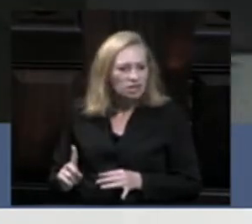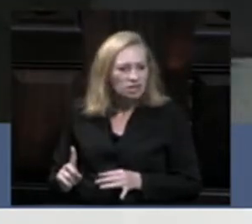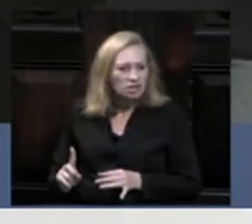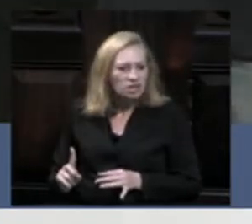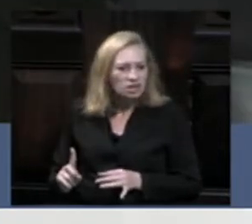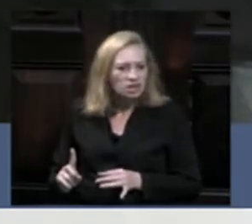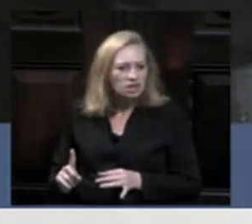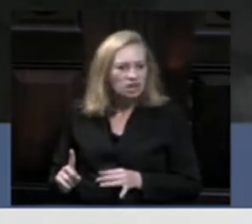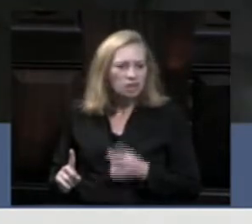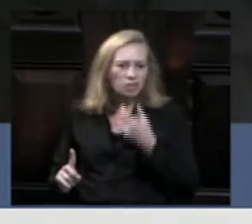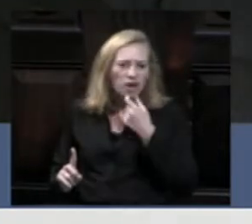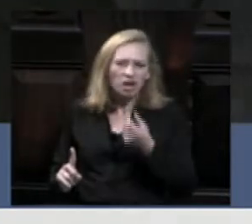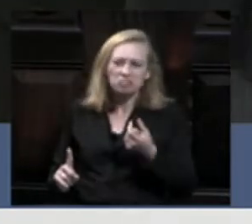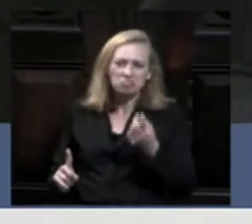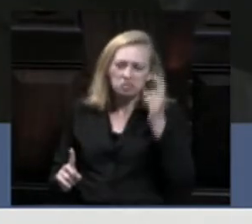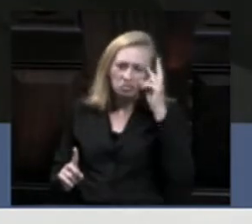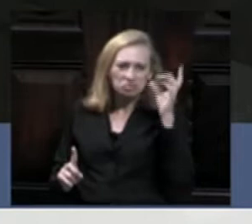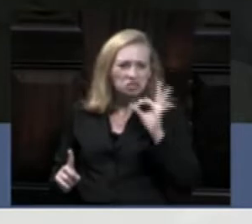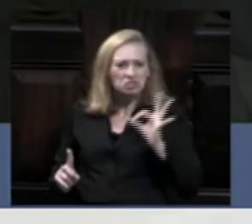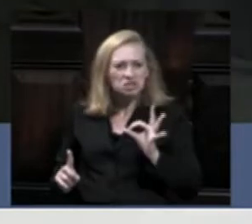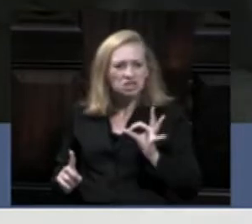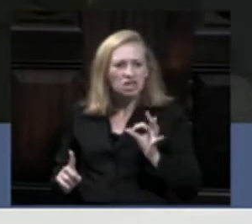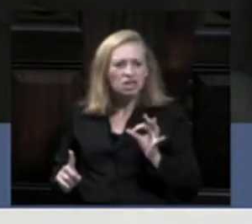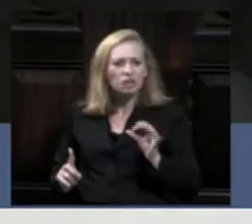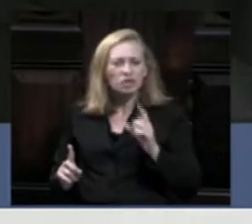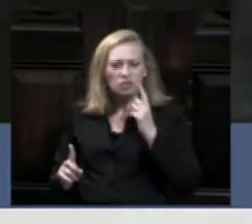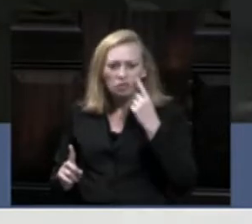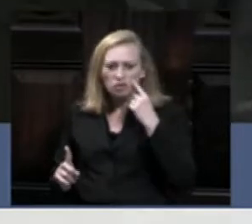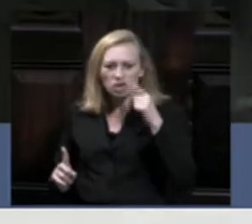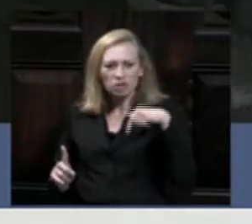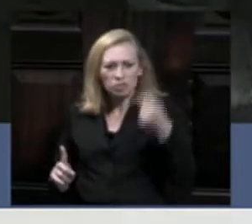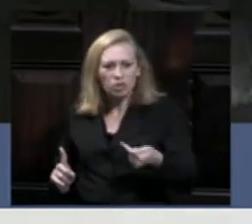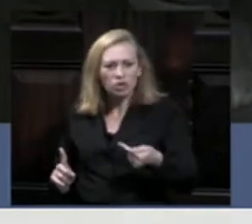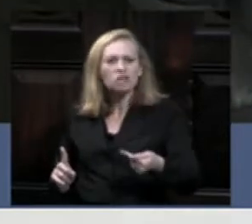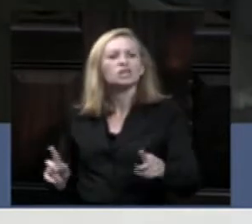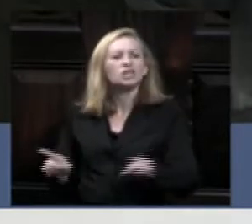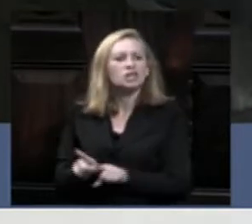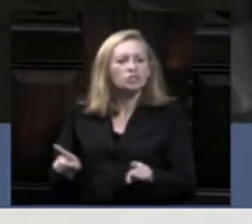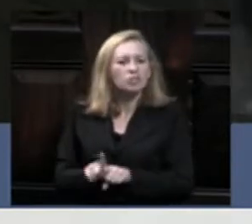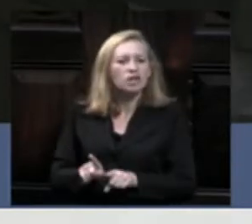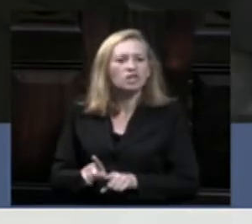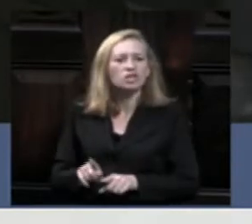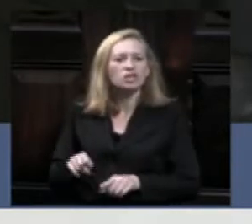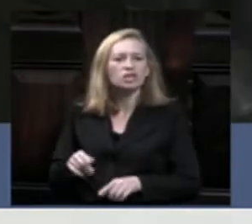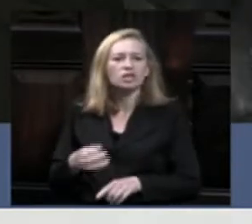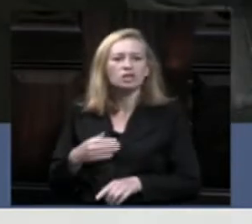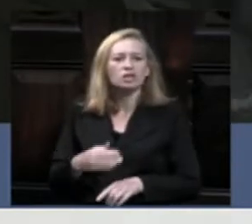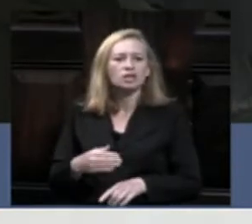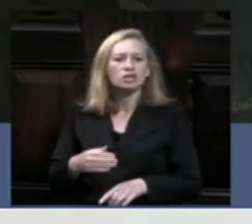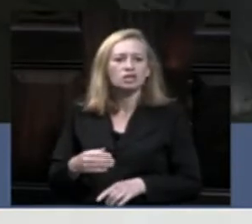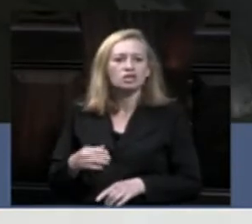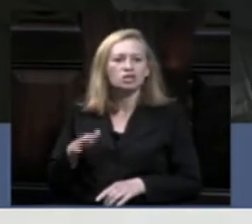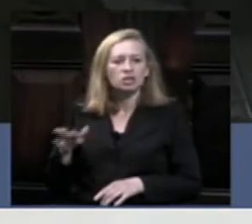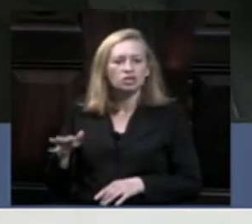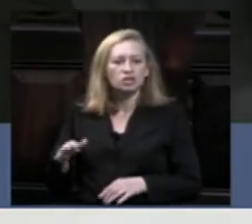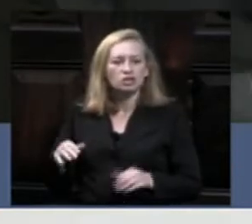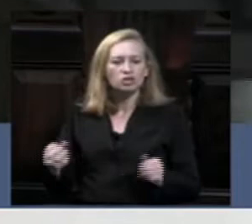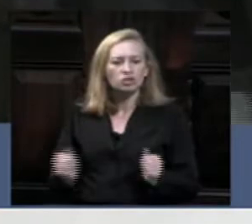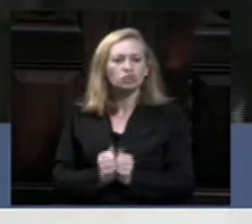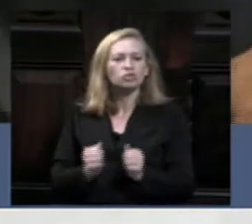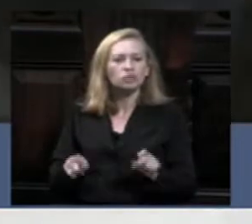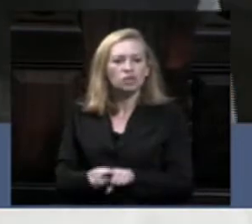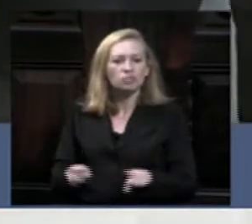tenho certeza, vou pegar ali. E colocamos também o deputado Márcio Pacheco como coautor